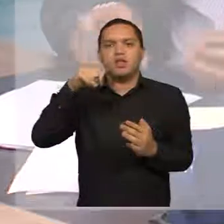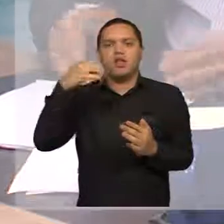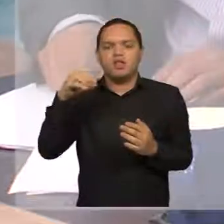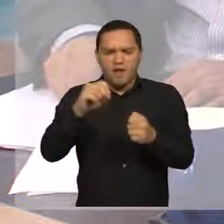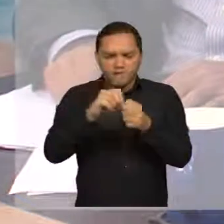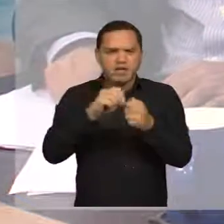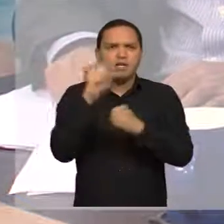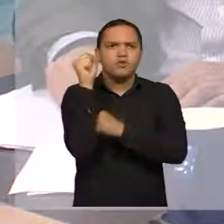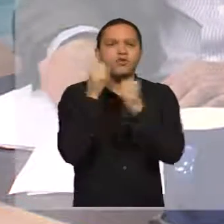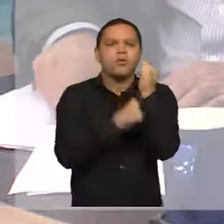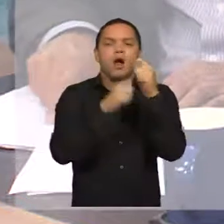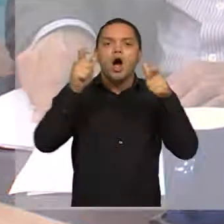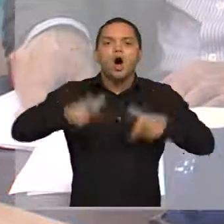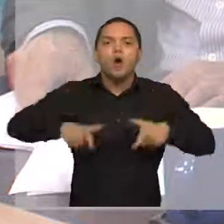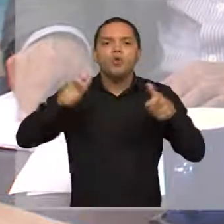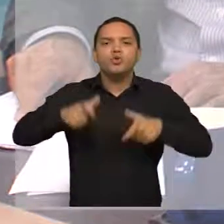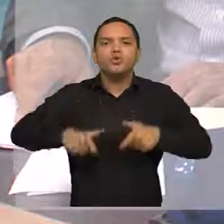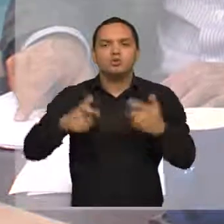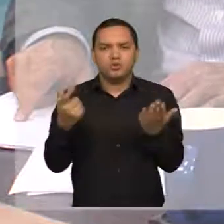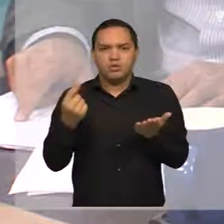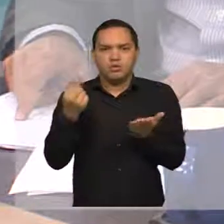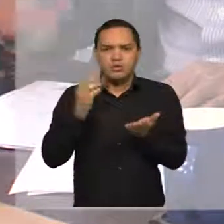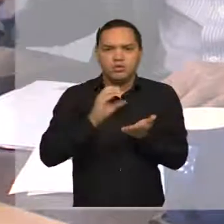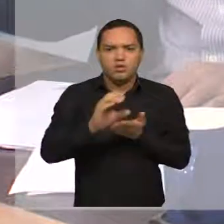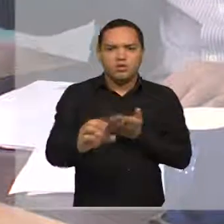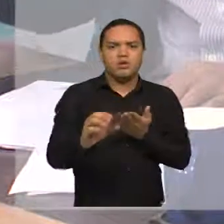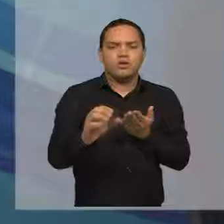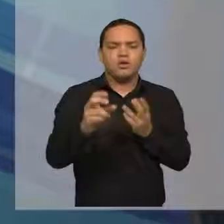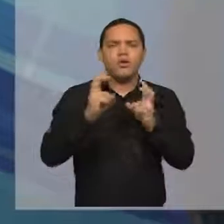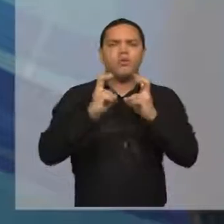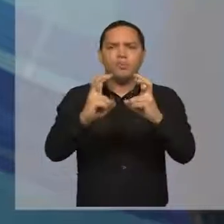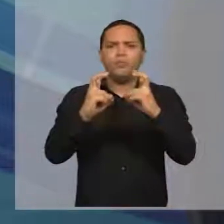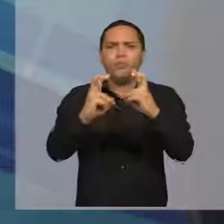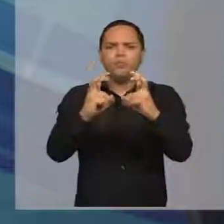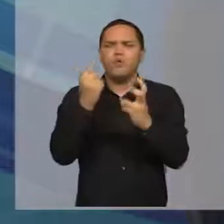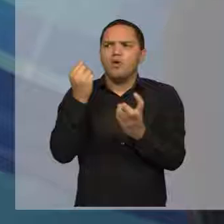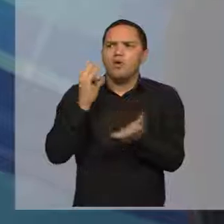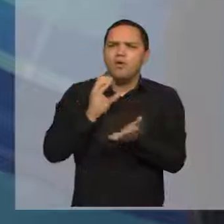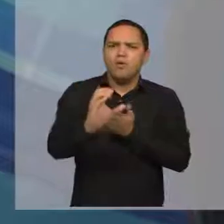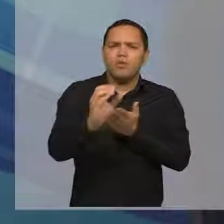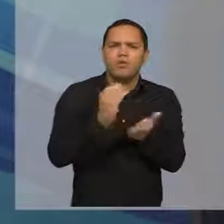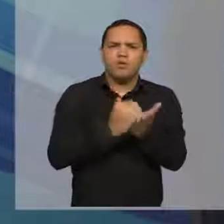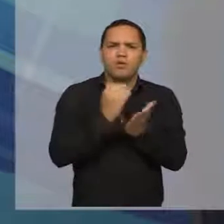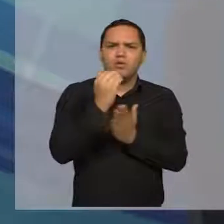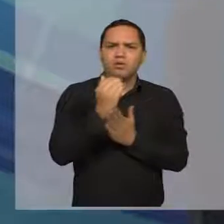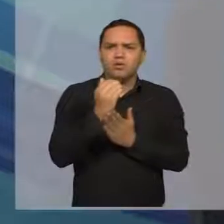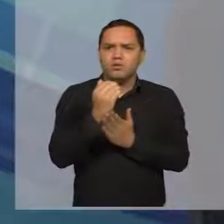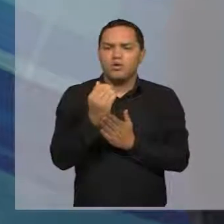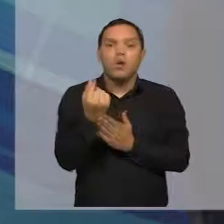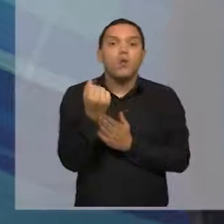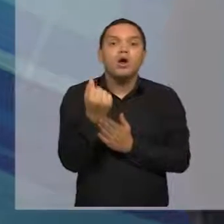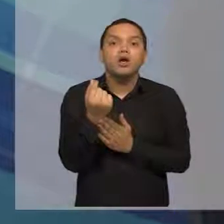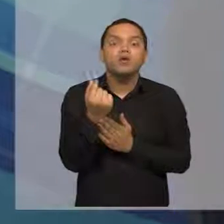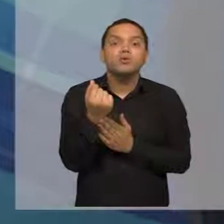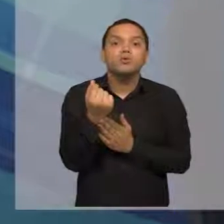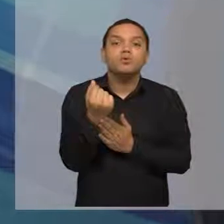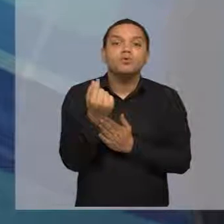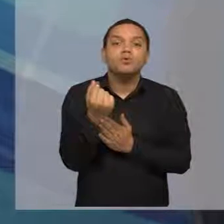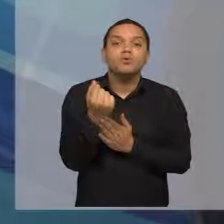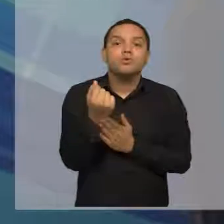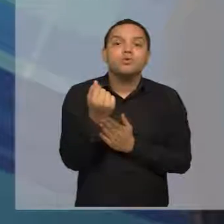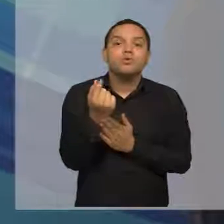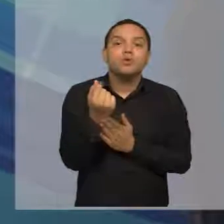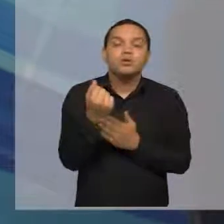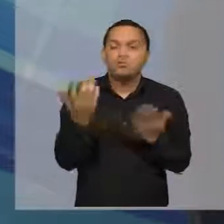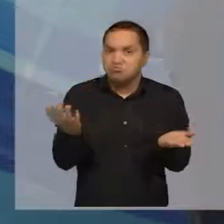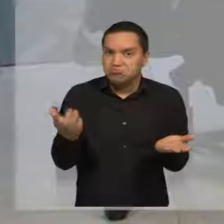onde. Aí a gente tem aqui, ampliar investimento na malha ferroviária. Ampliar investimento. Em quanto? Em quanto?